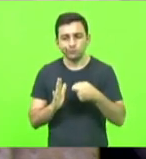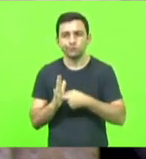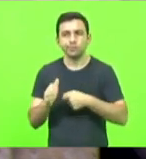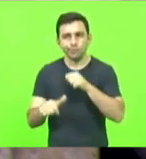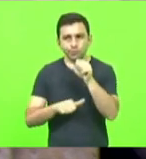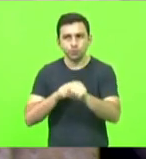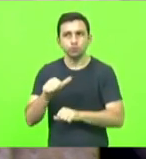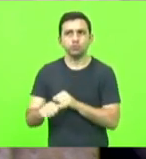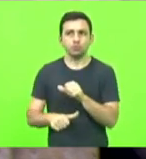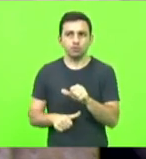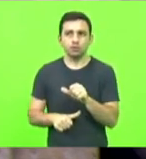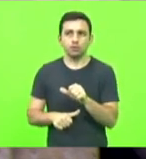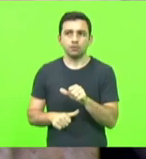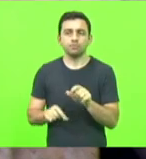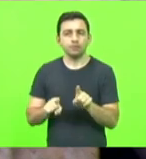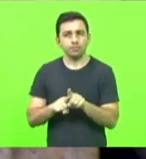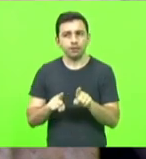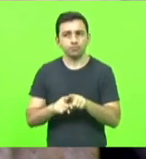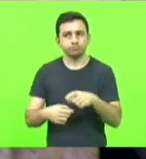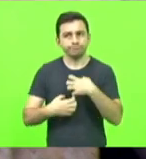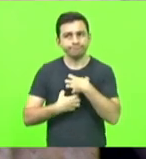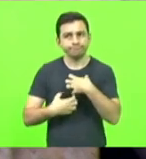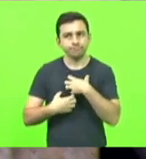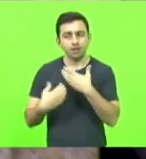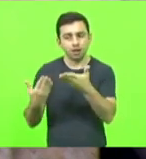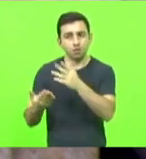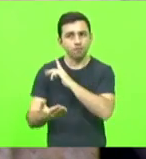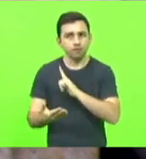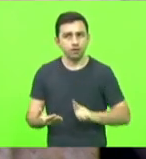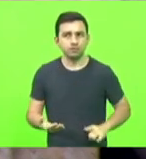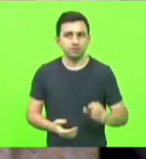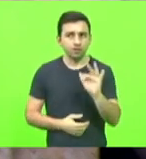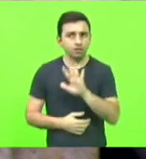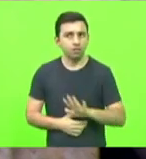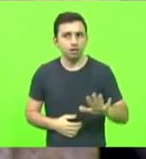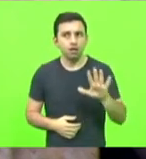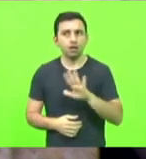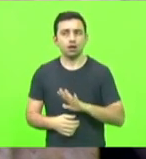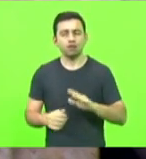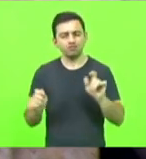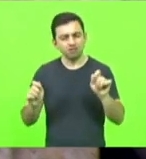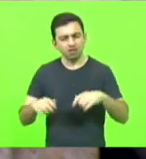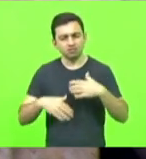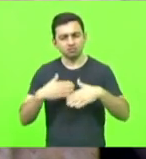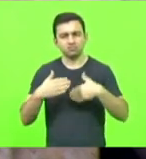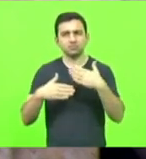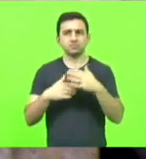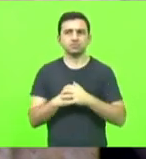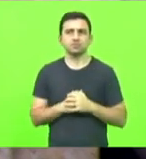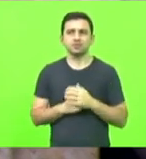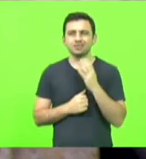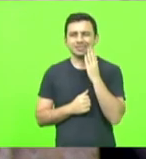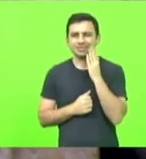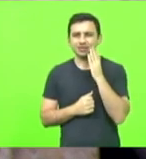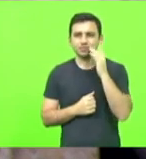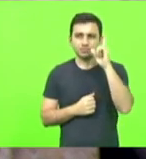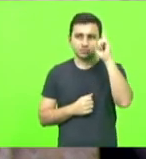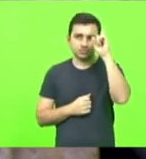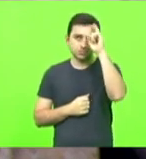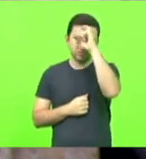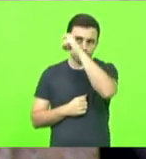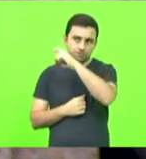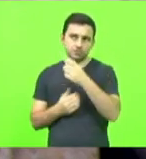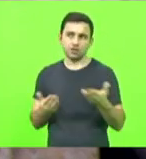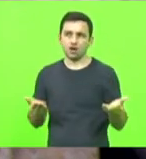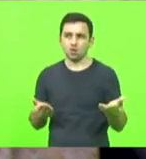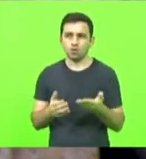para sensibilizar também o nosso governo federal e continuar avançando pelo pescador. São inúmeras dificuldades, meio à pandemia, não foi fácil chegar até